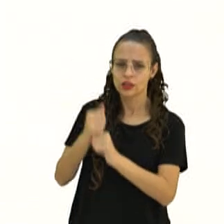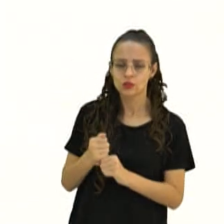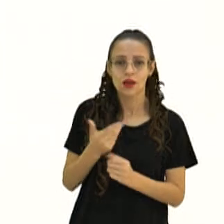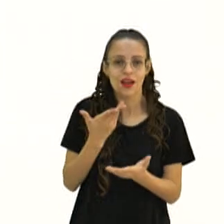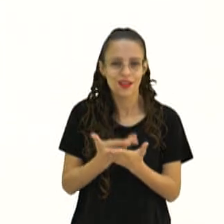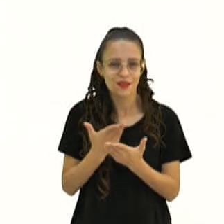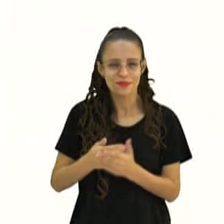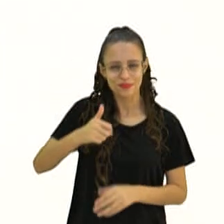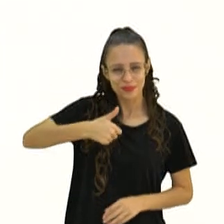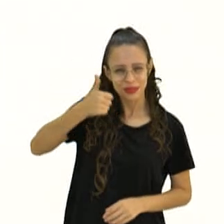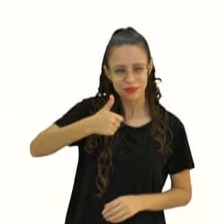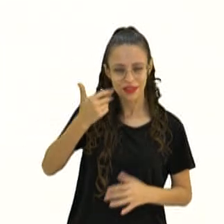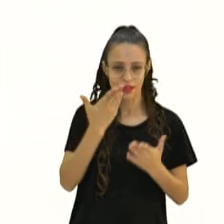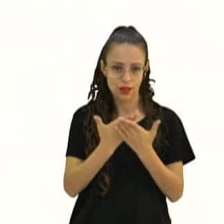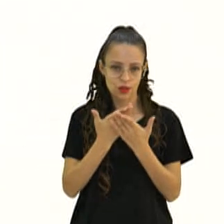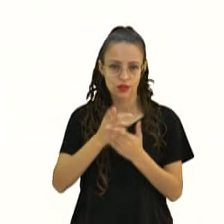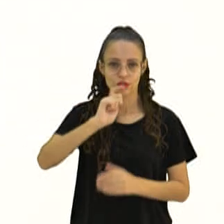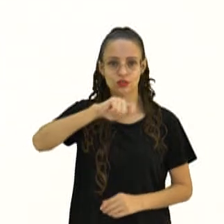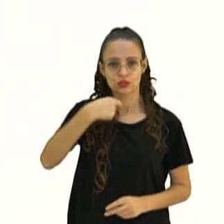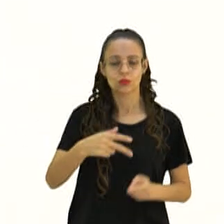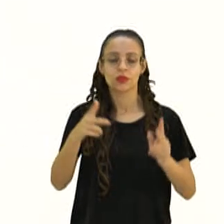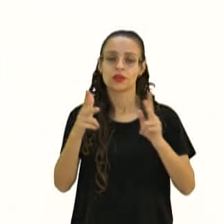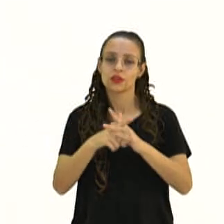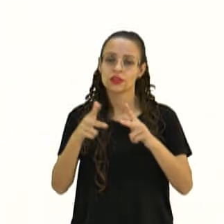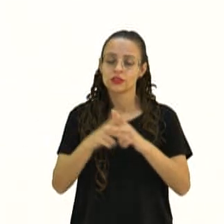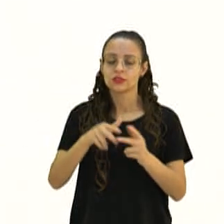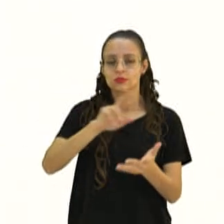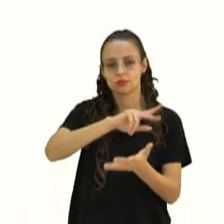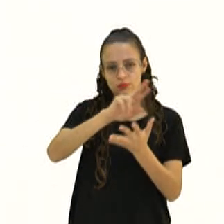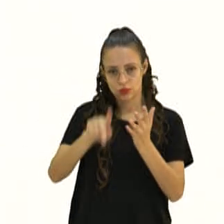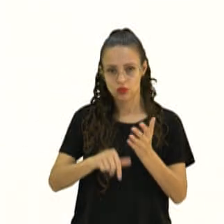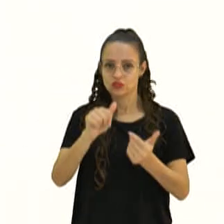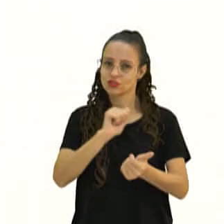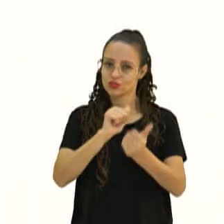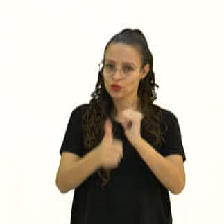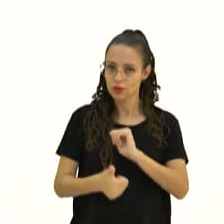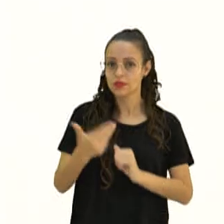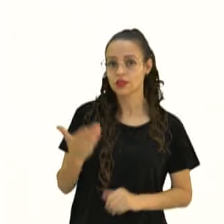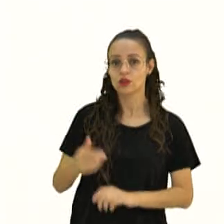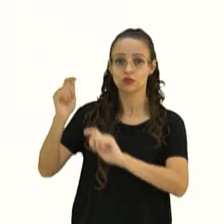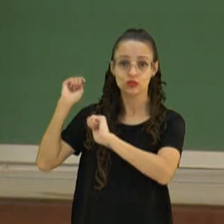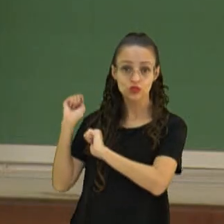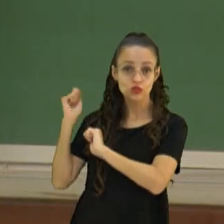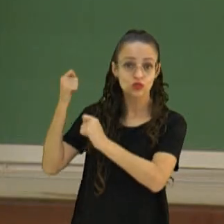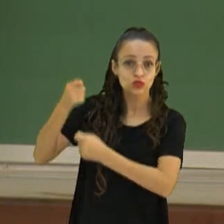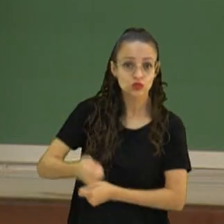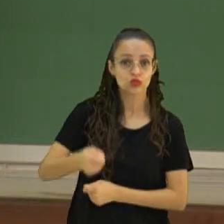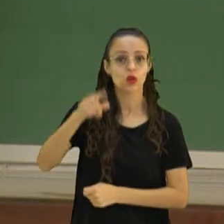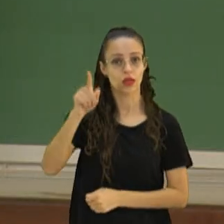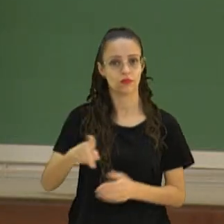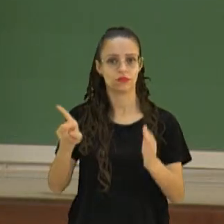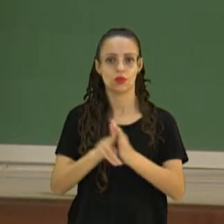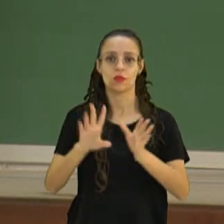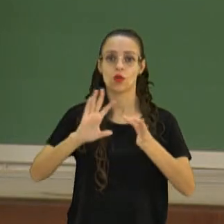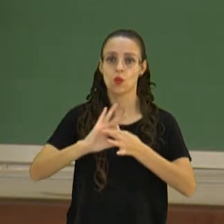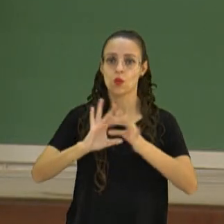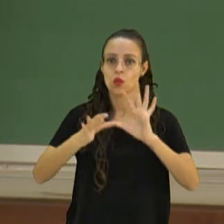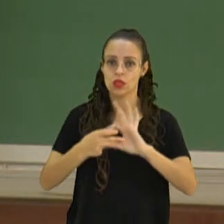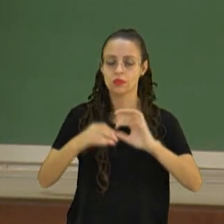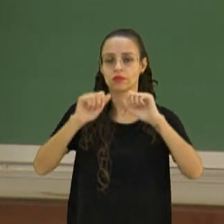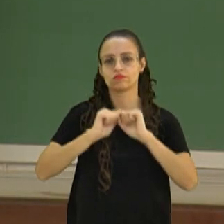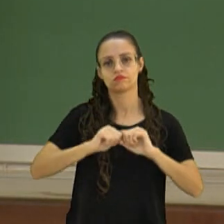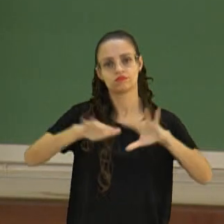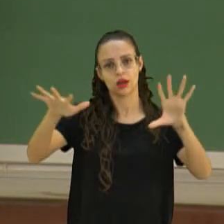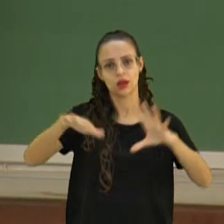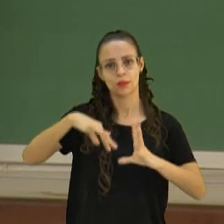nossa primeira aula que nós tivemos lá de esportes de combate foi o judô, né, por ser uma modalidade olímpica, né, muito difundida